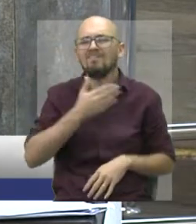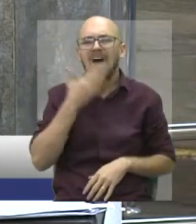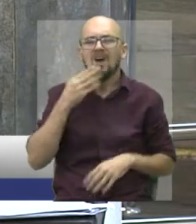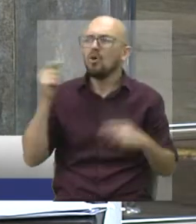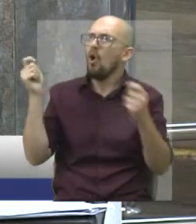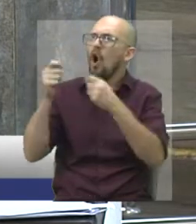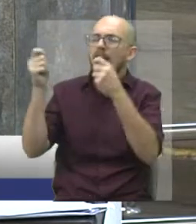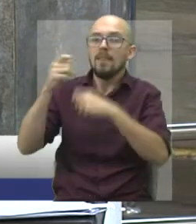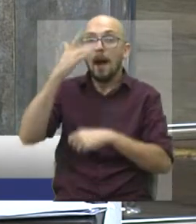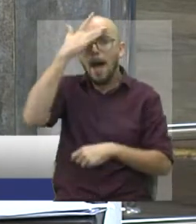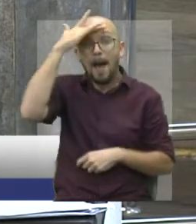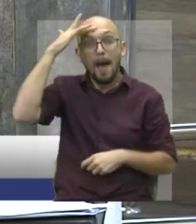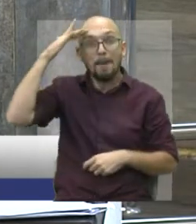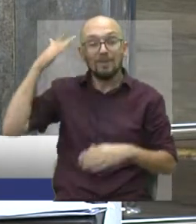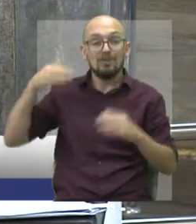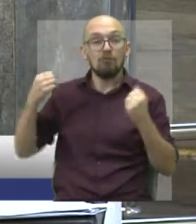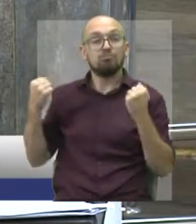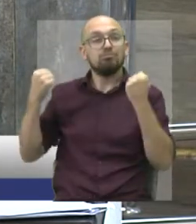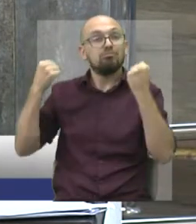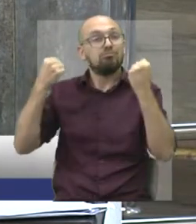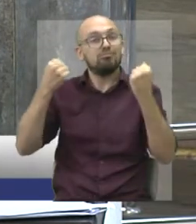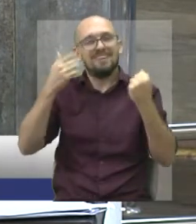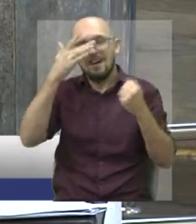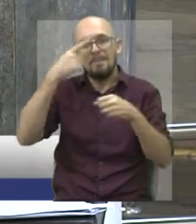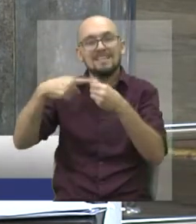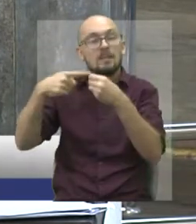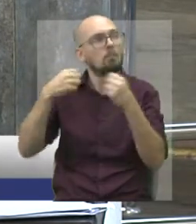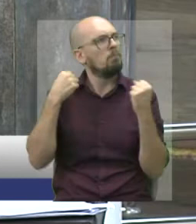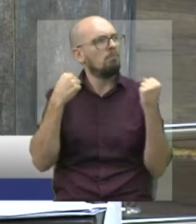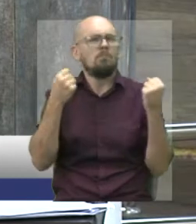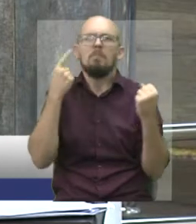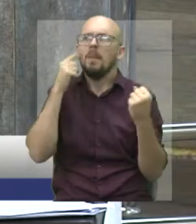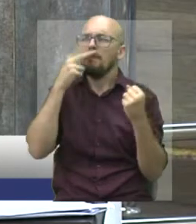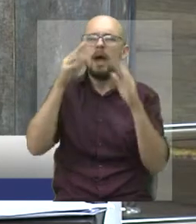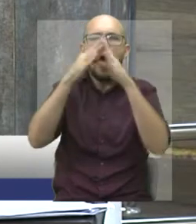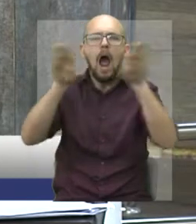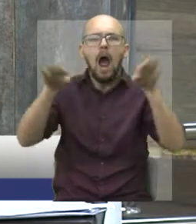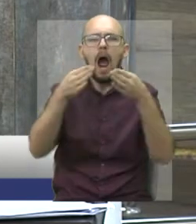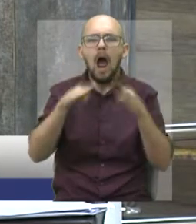visitante vem em Jaú, vai ver aquelas árvores tudo cheio de luz, vai falar, mas já chegou Natal em Jaú?